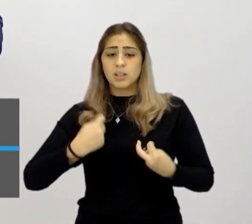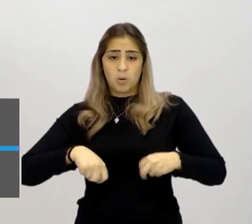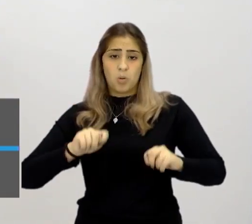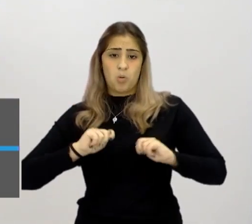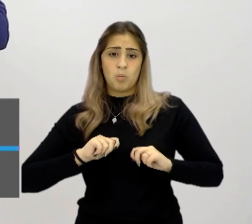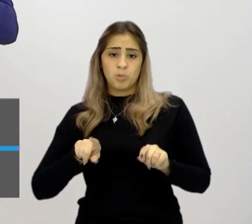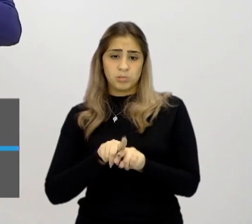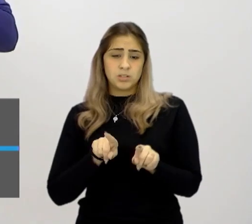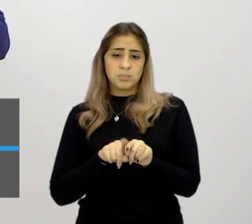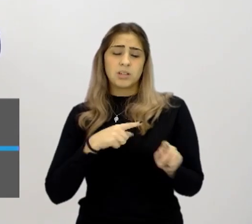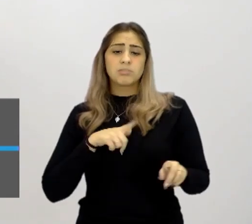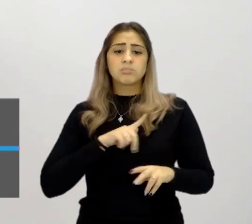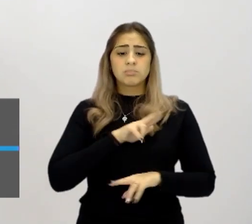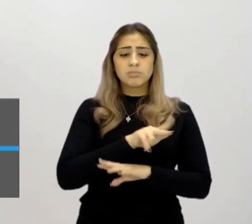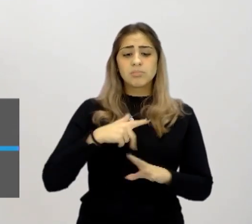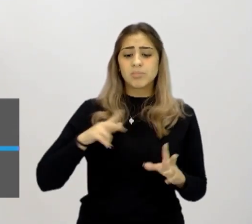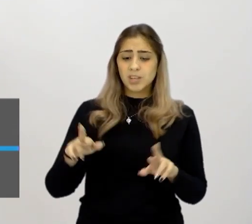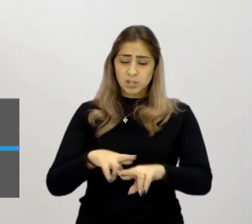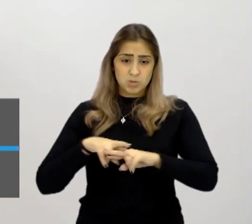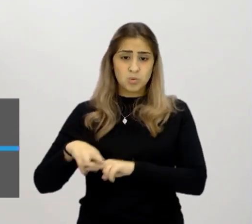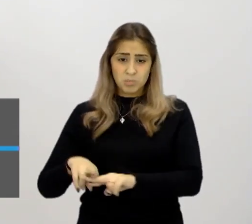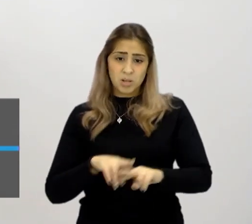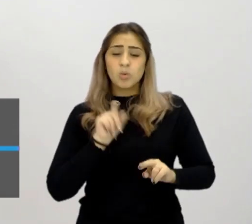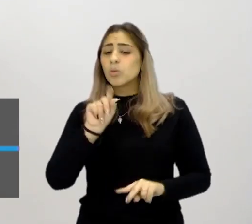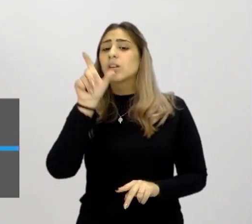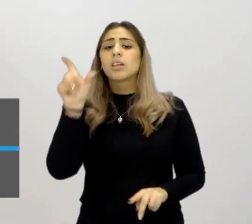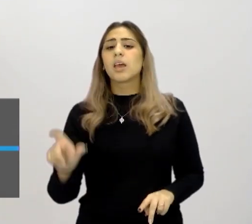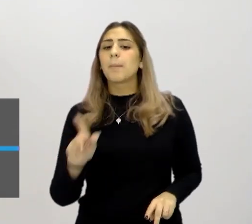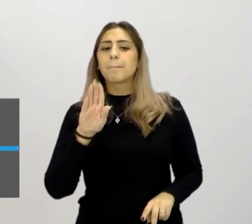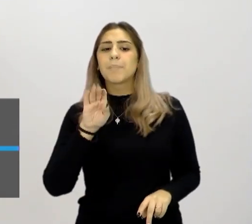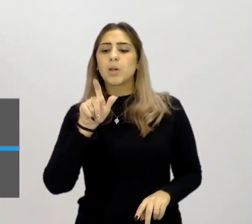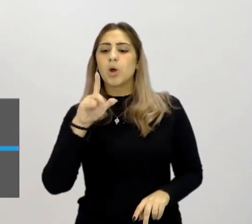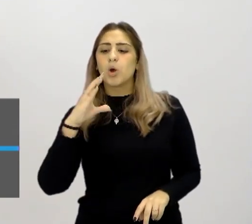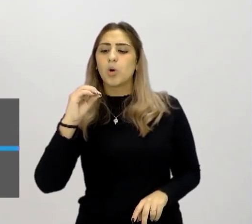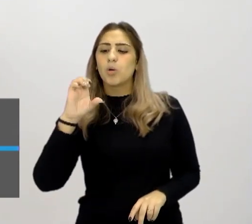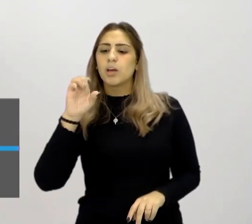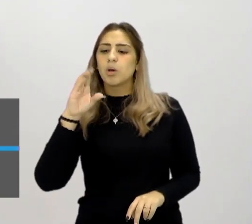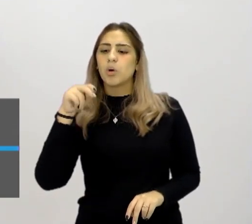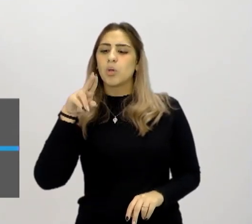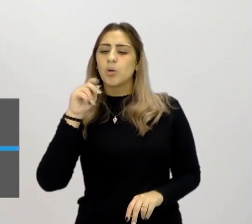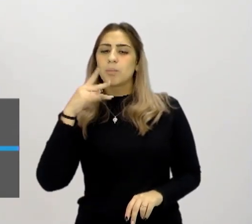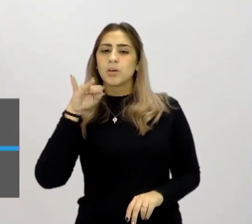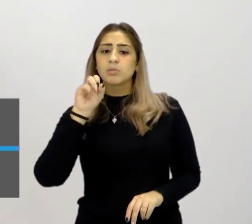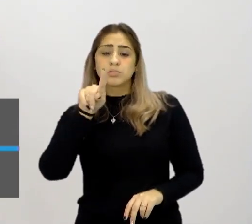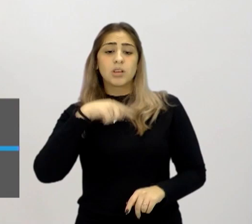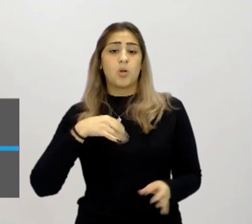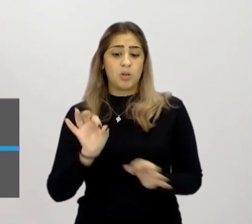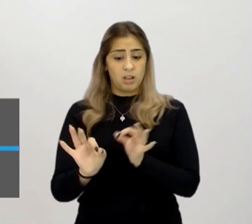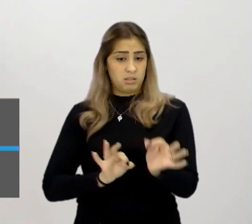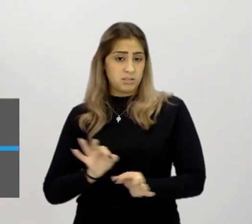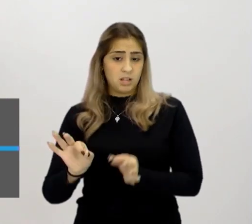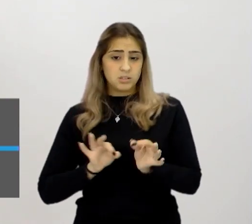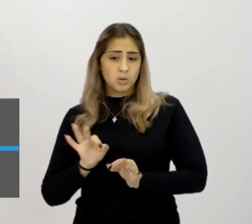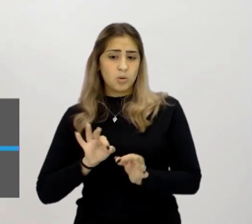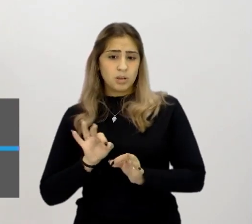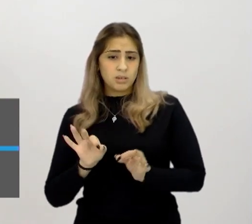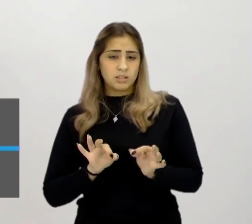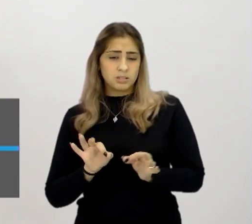Assim, bem resumido, o que são os blocos econômicos? São organizações